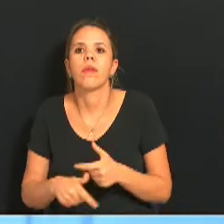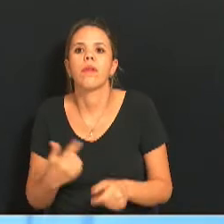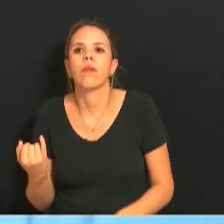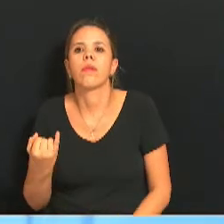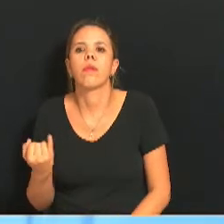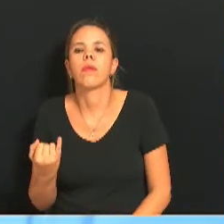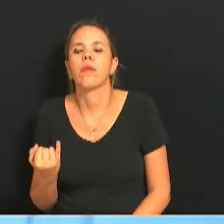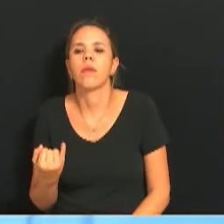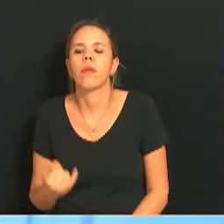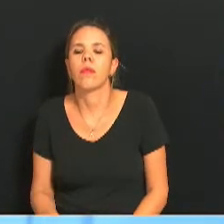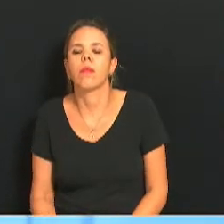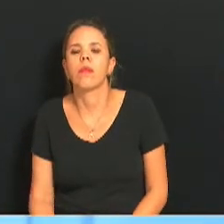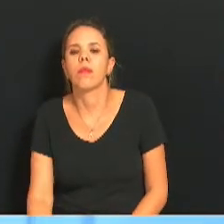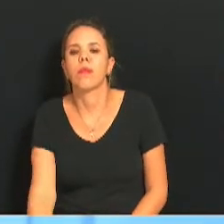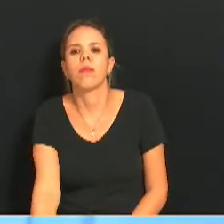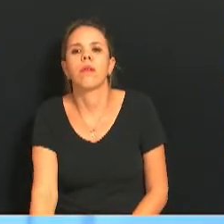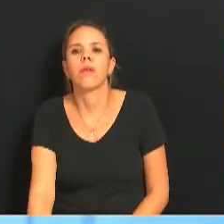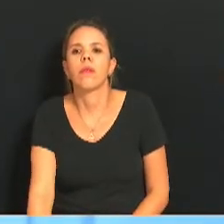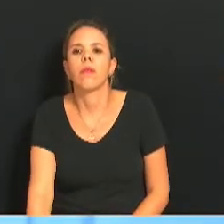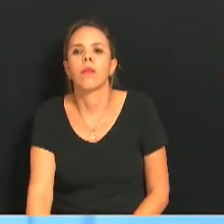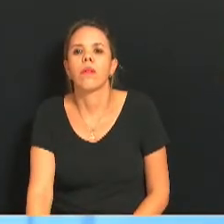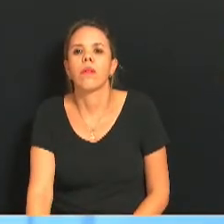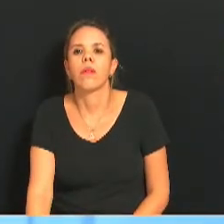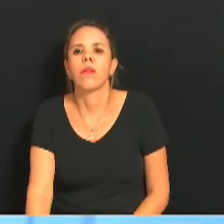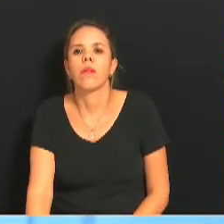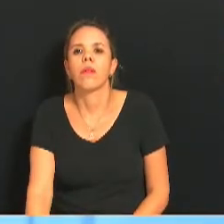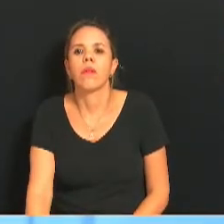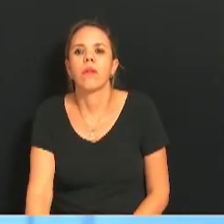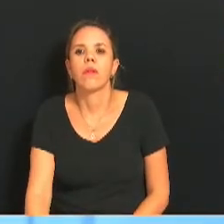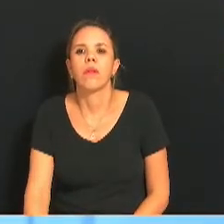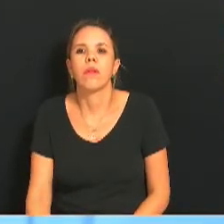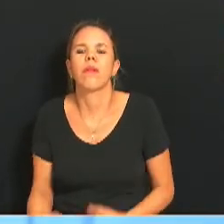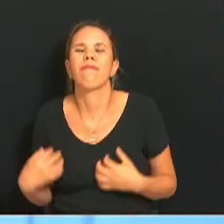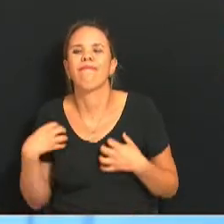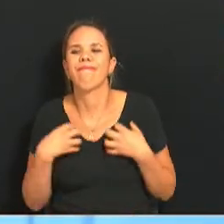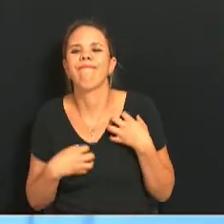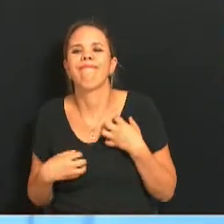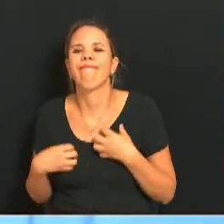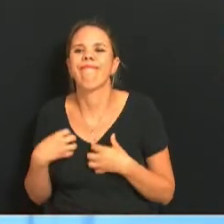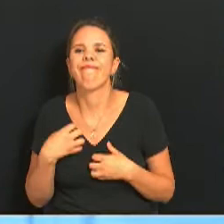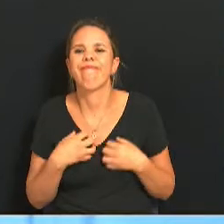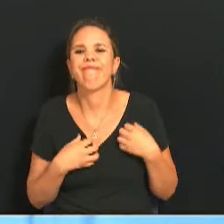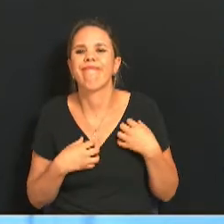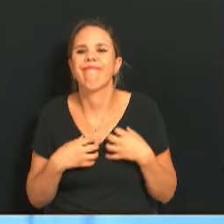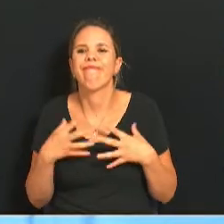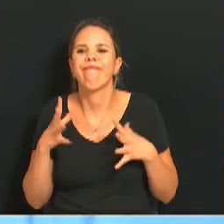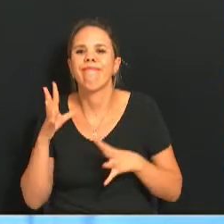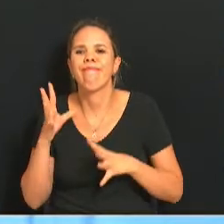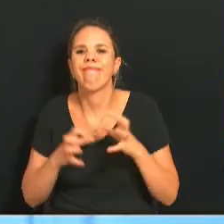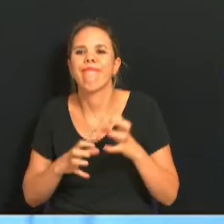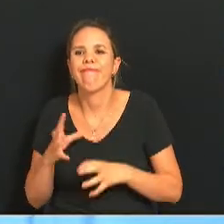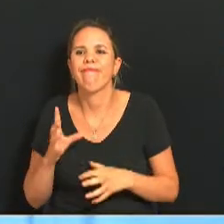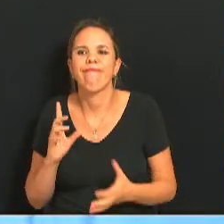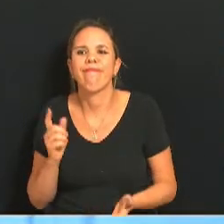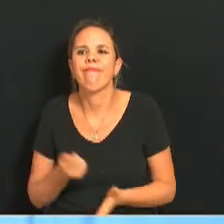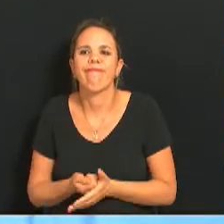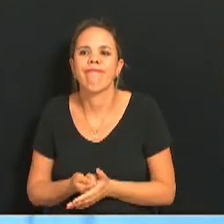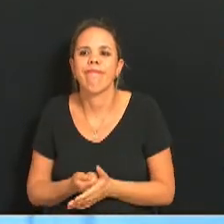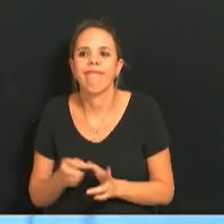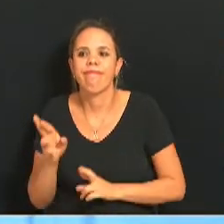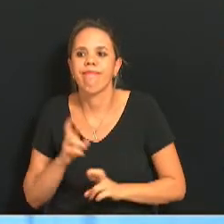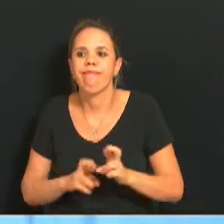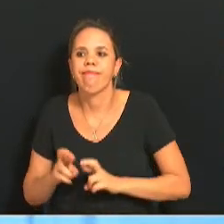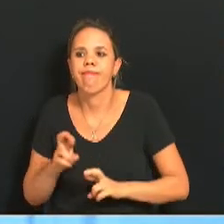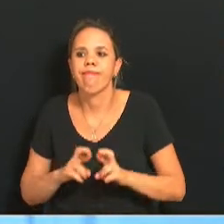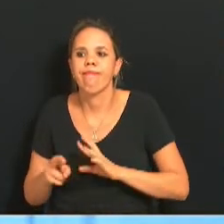porque uma das coisas que talvez tenha exagerado um pouco de angústia a confusão é decisão de revisão